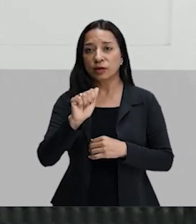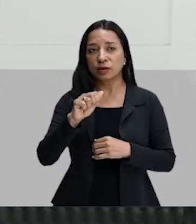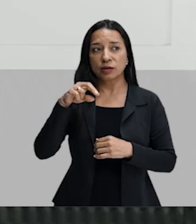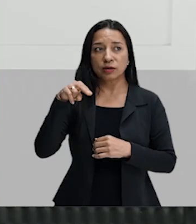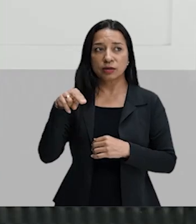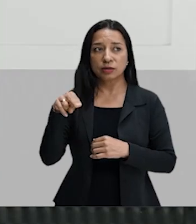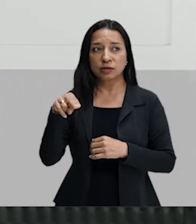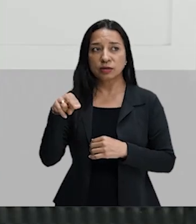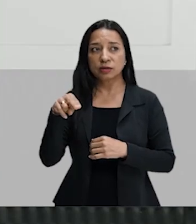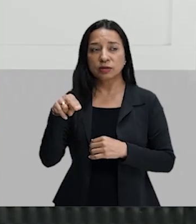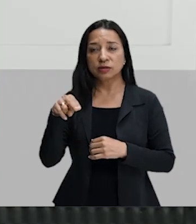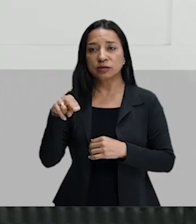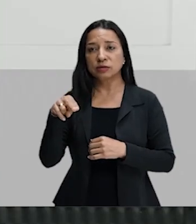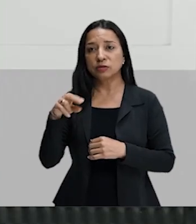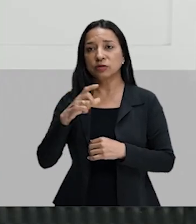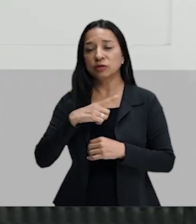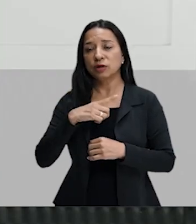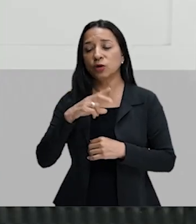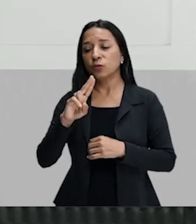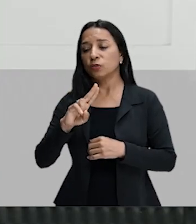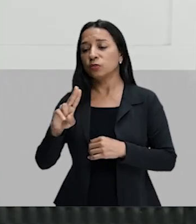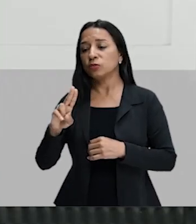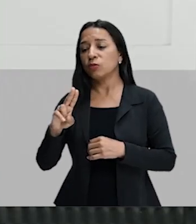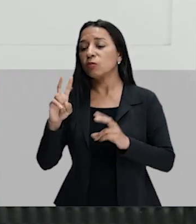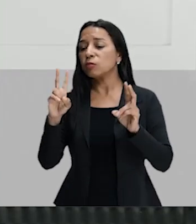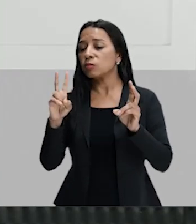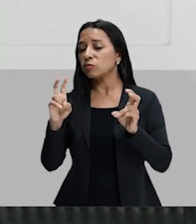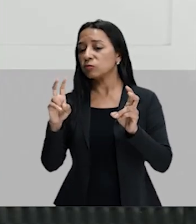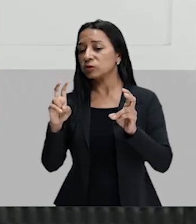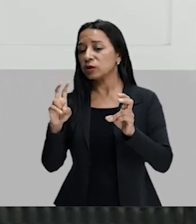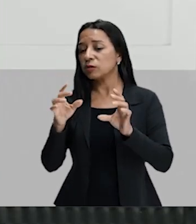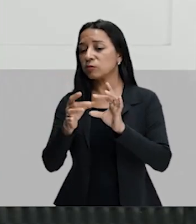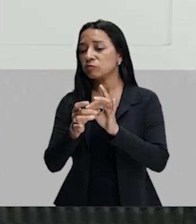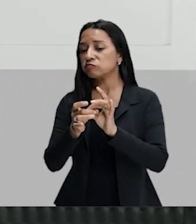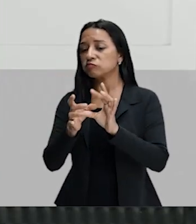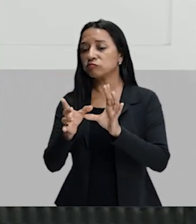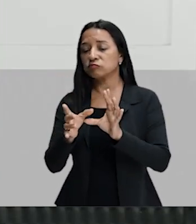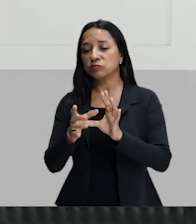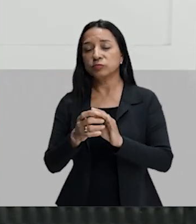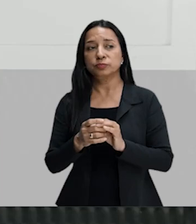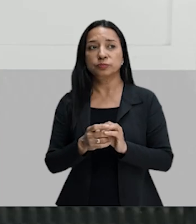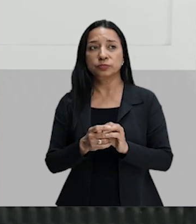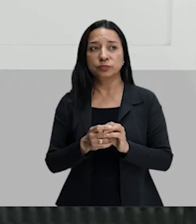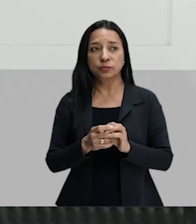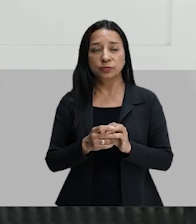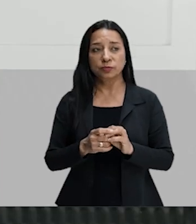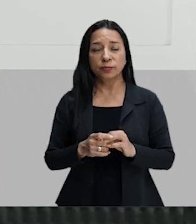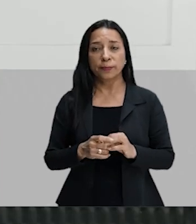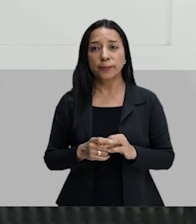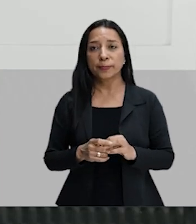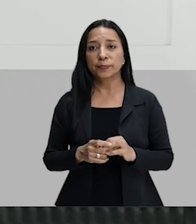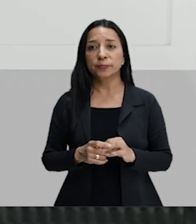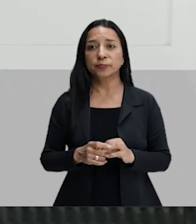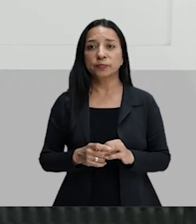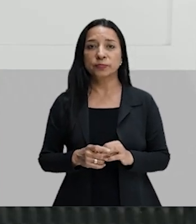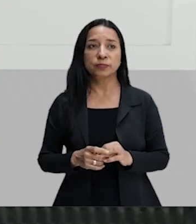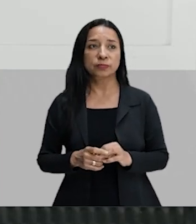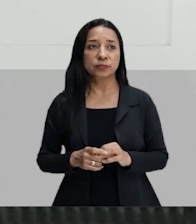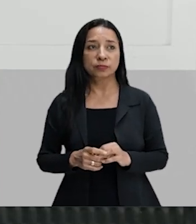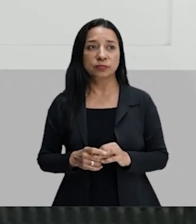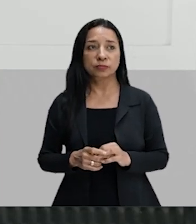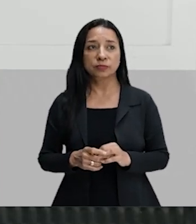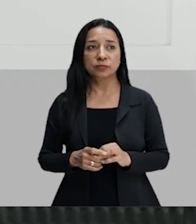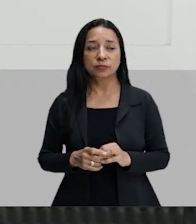N, recebe o nome de termo independente